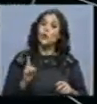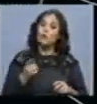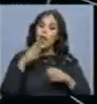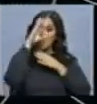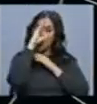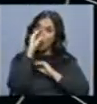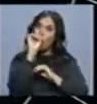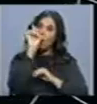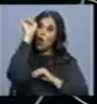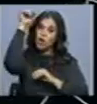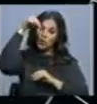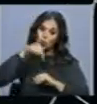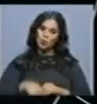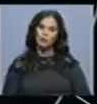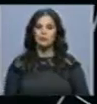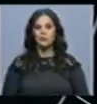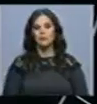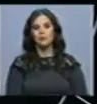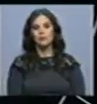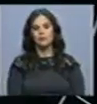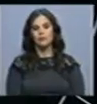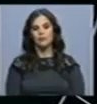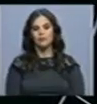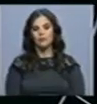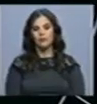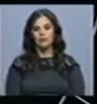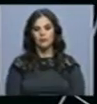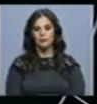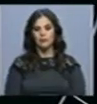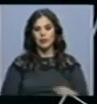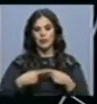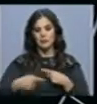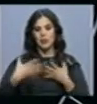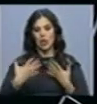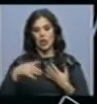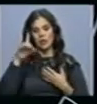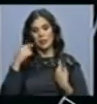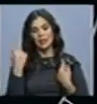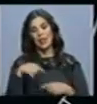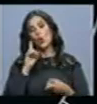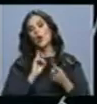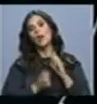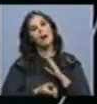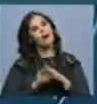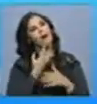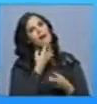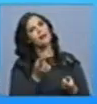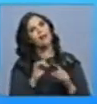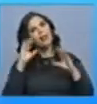Sul. Miguel, esta semana há também notícias de um renascimento da Via